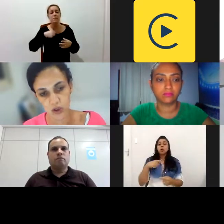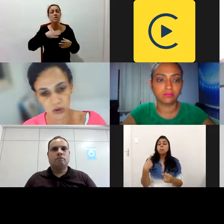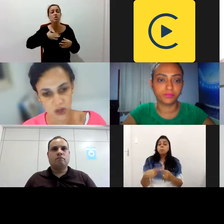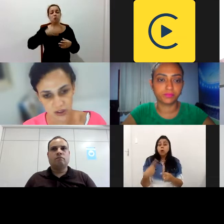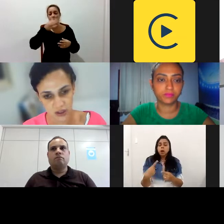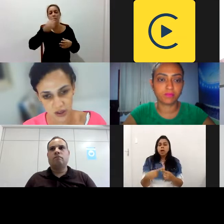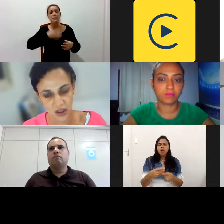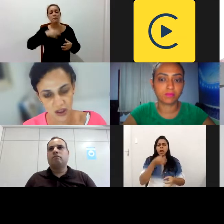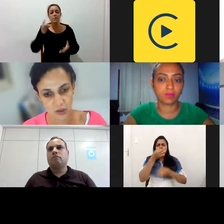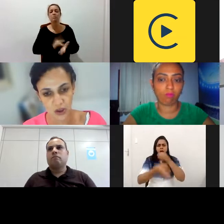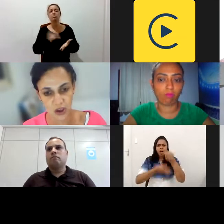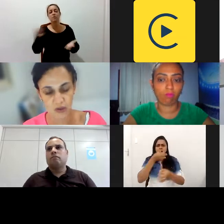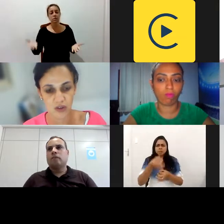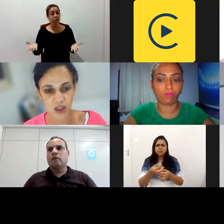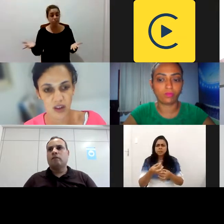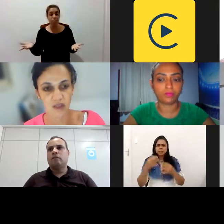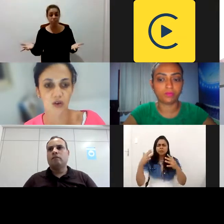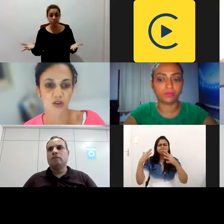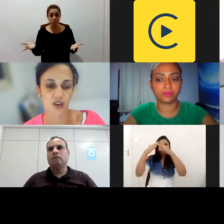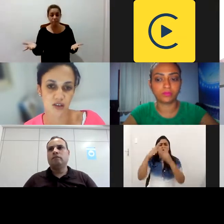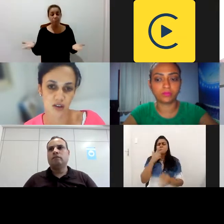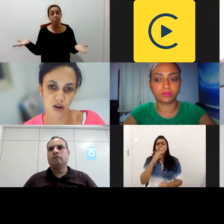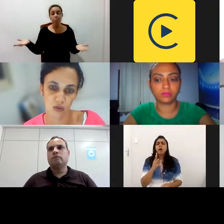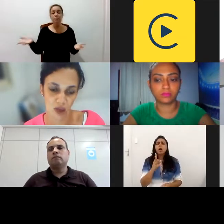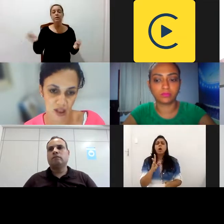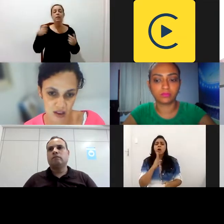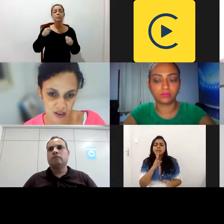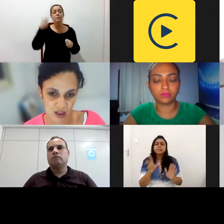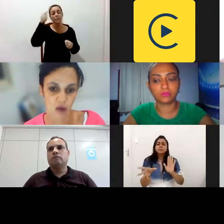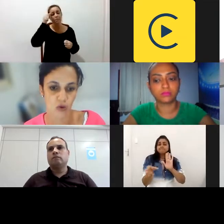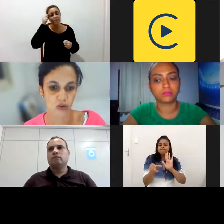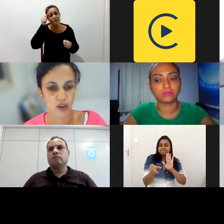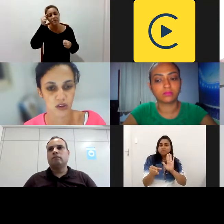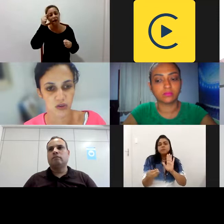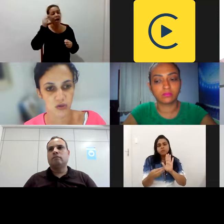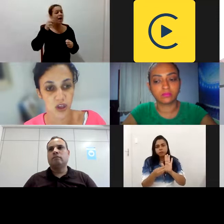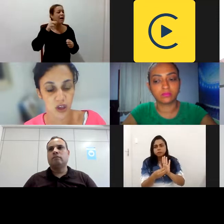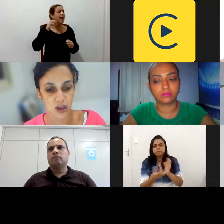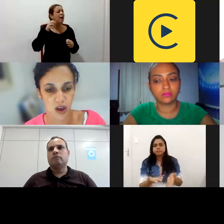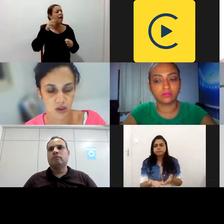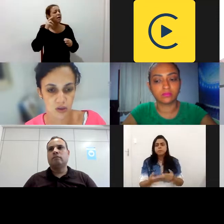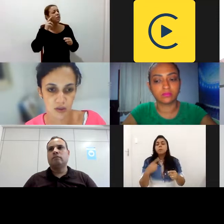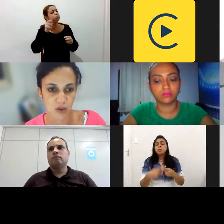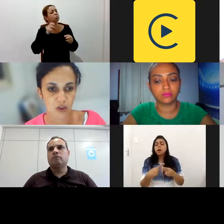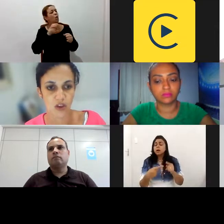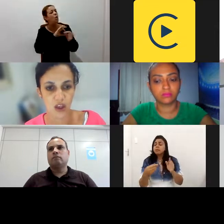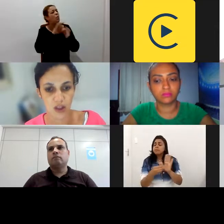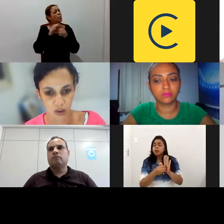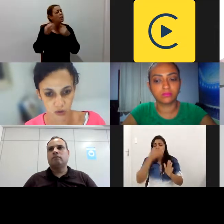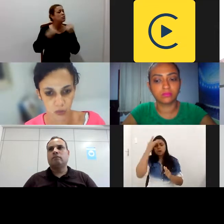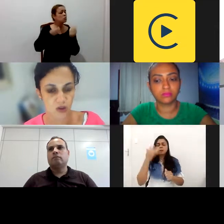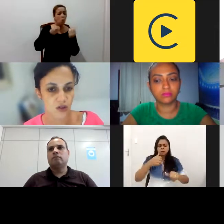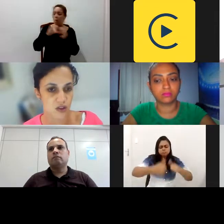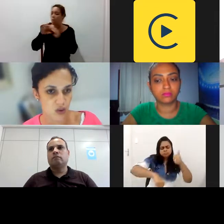de ignorância, né, porque você tem que levar em consideração, analisar o contexto, e acho que mesmo que a gente tenha